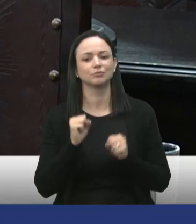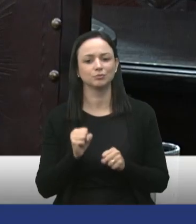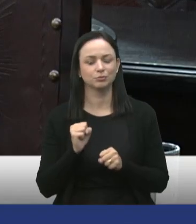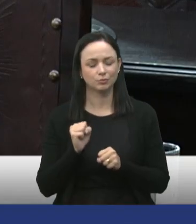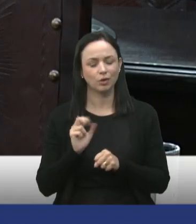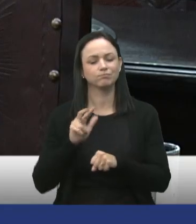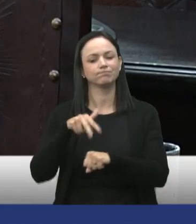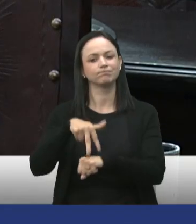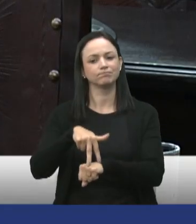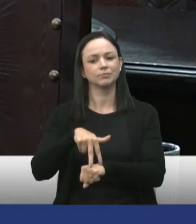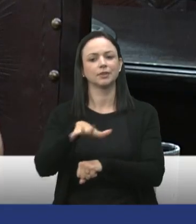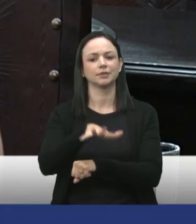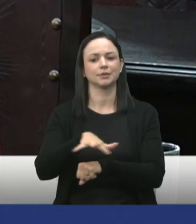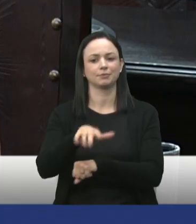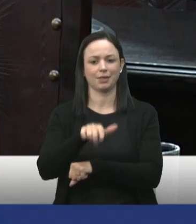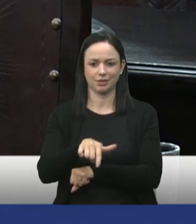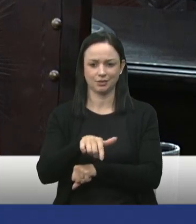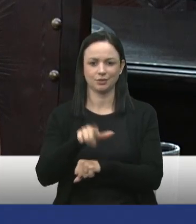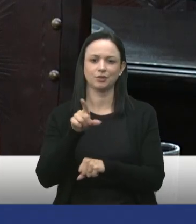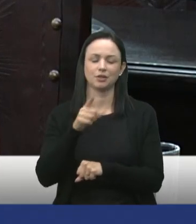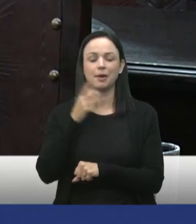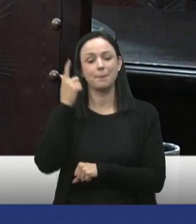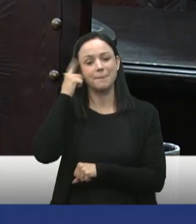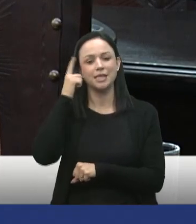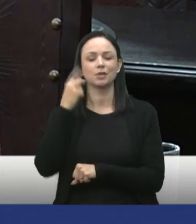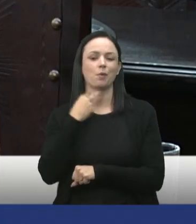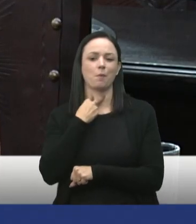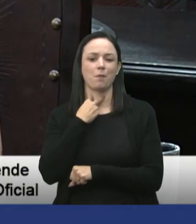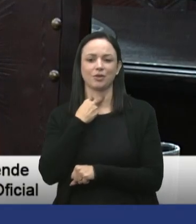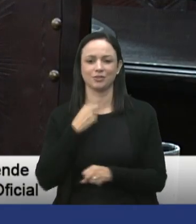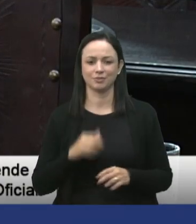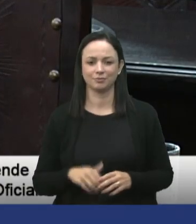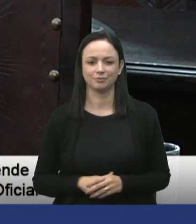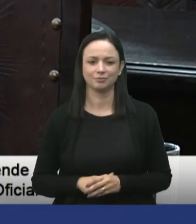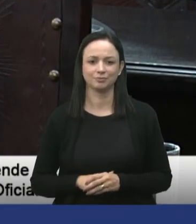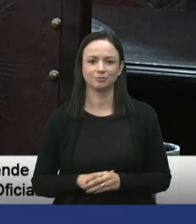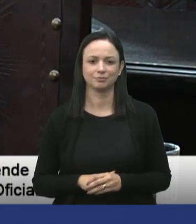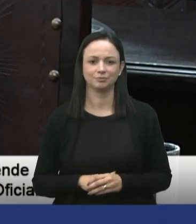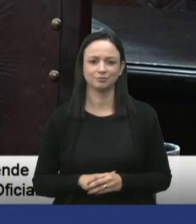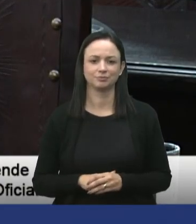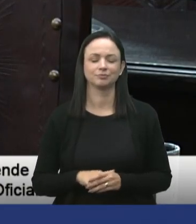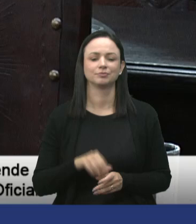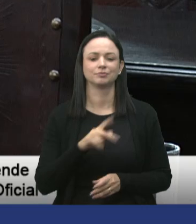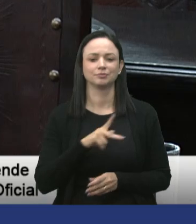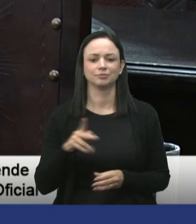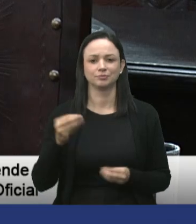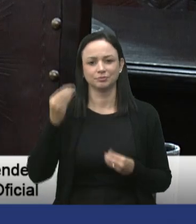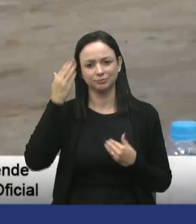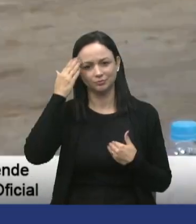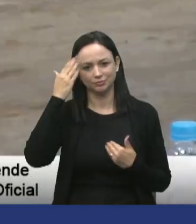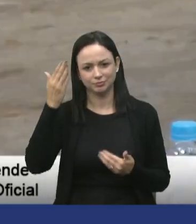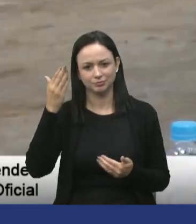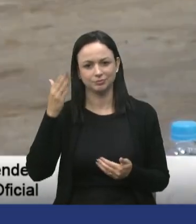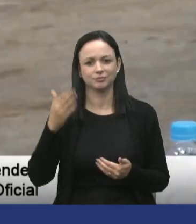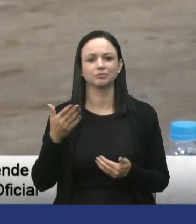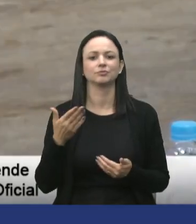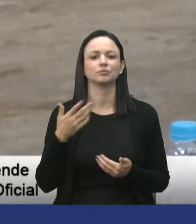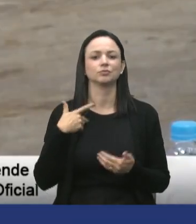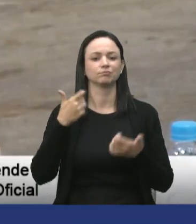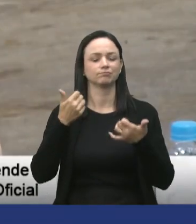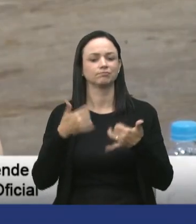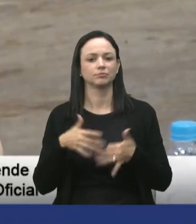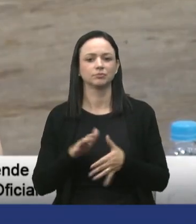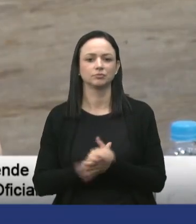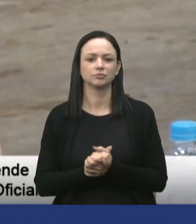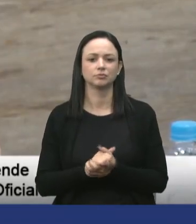aquele espaço que elas achavam que não podiam. Professora, muito obrigada pela intervenção,